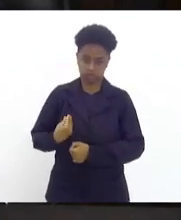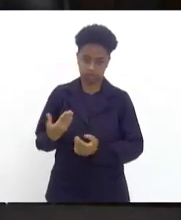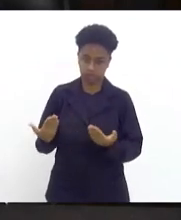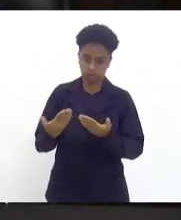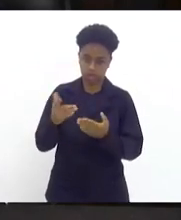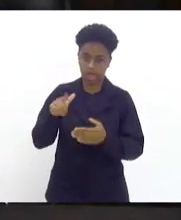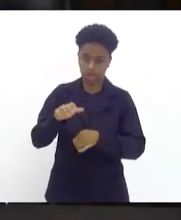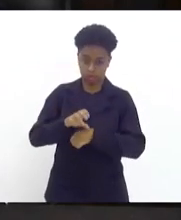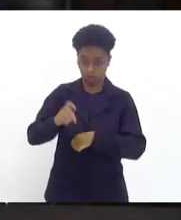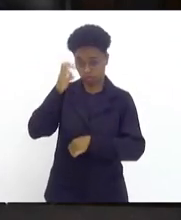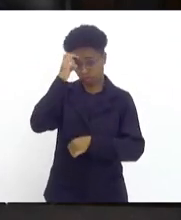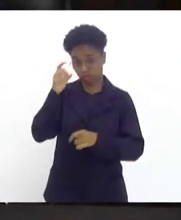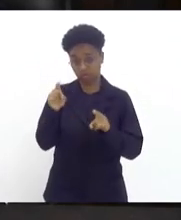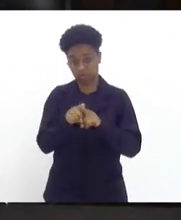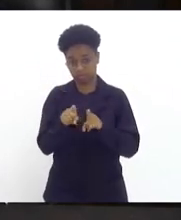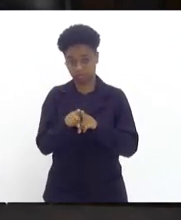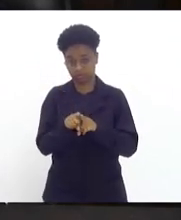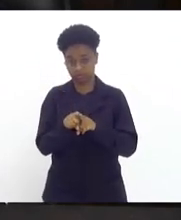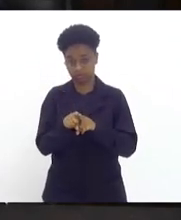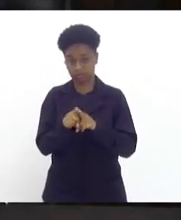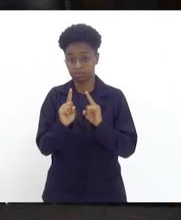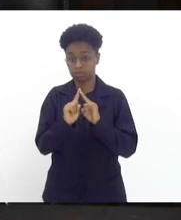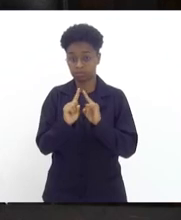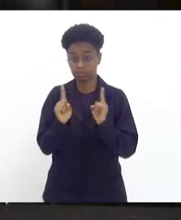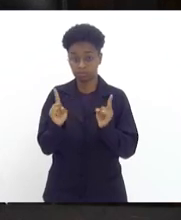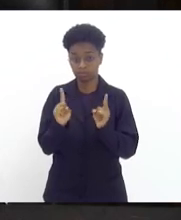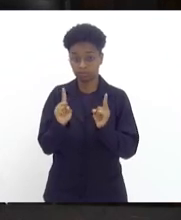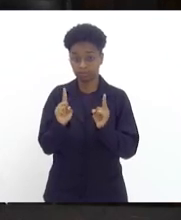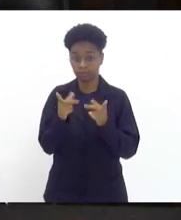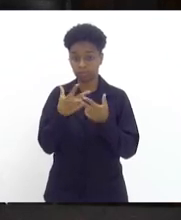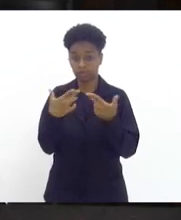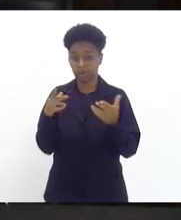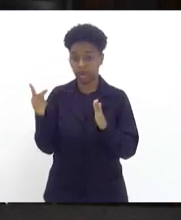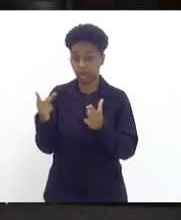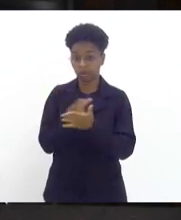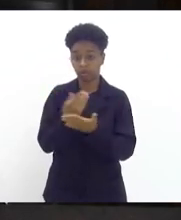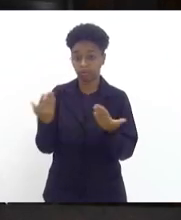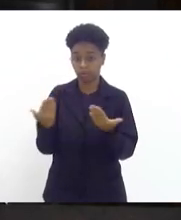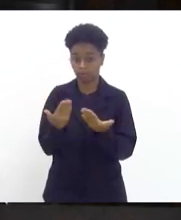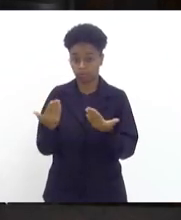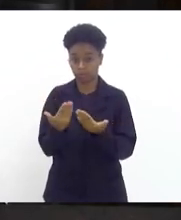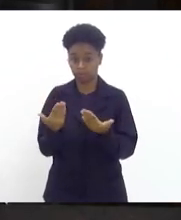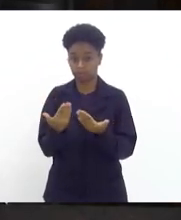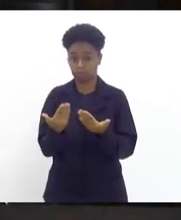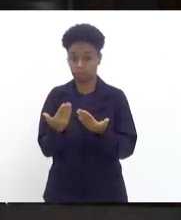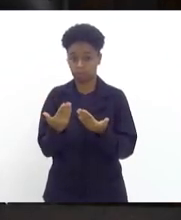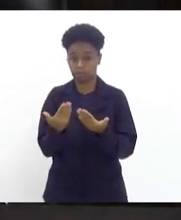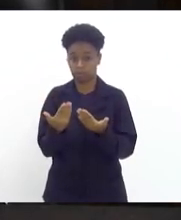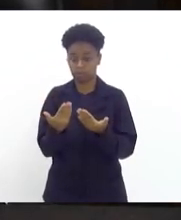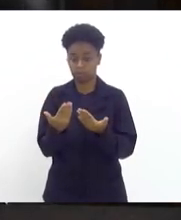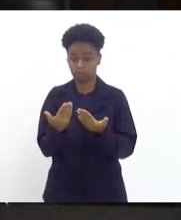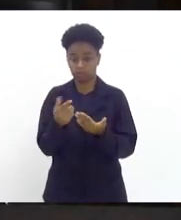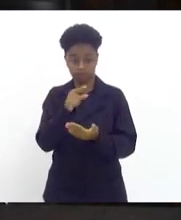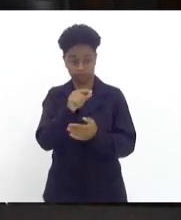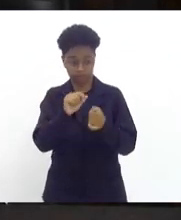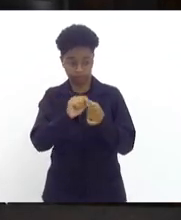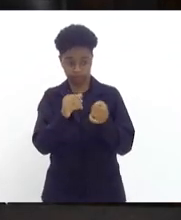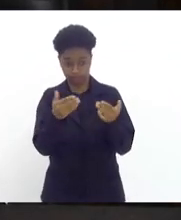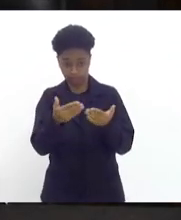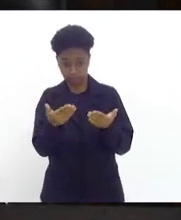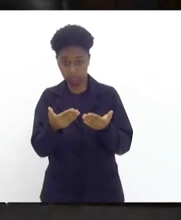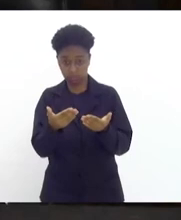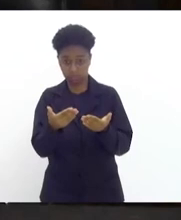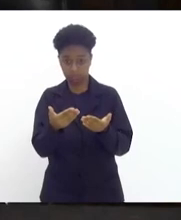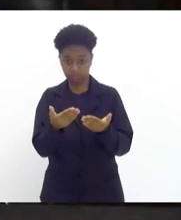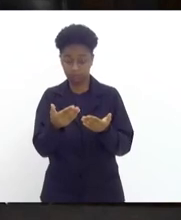de Cultura inclusive mas o que você acabou de fazer E aí me permite chamar de você o que você acabou de fazer Talvez